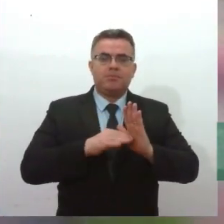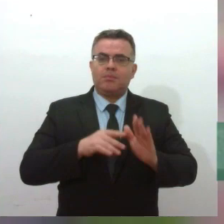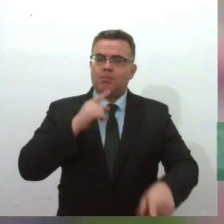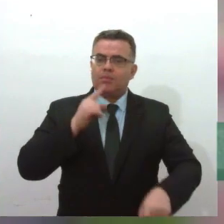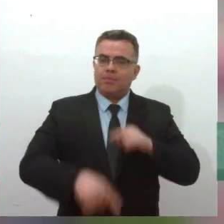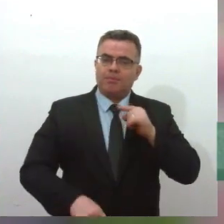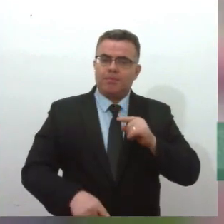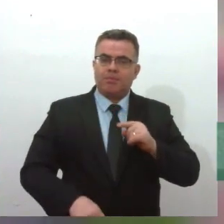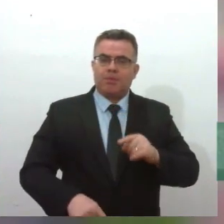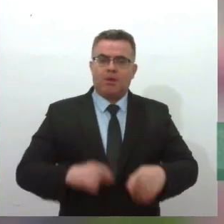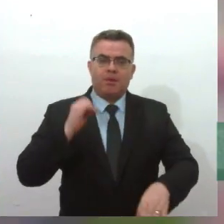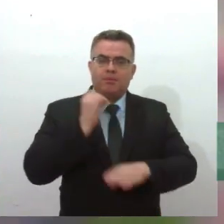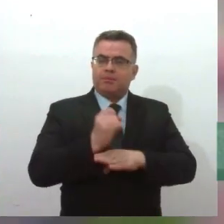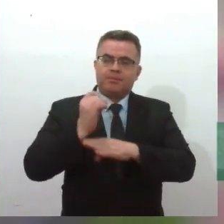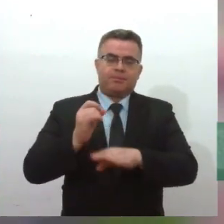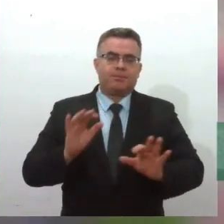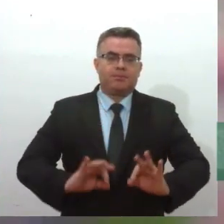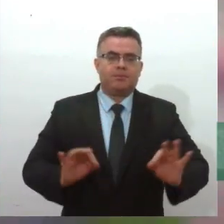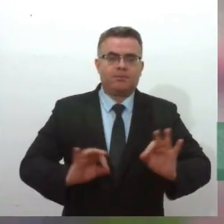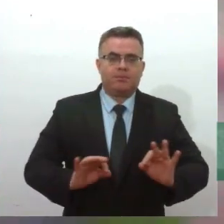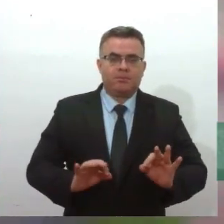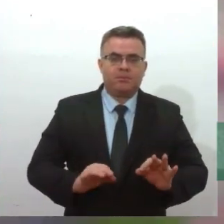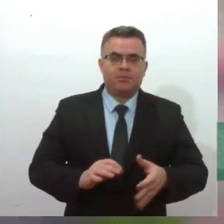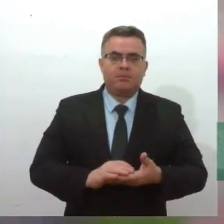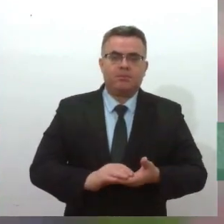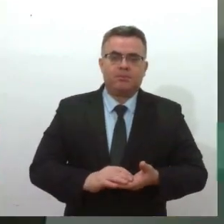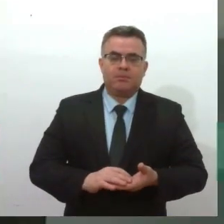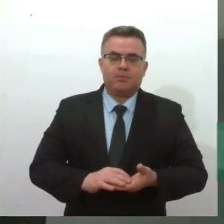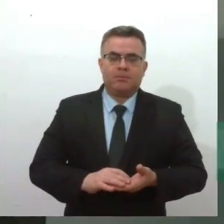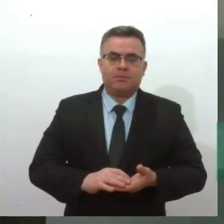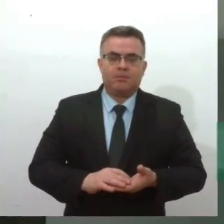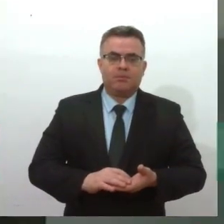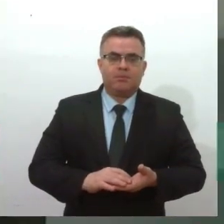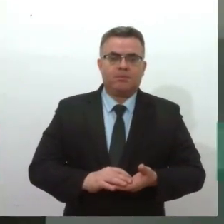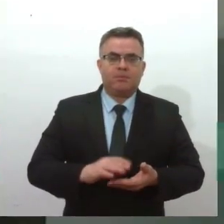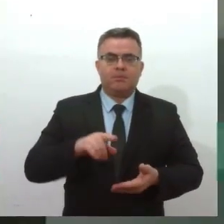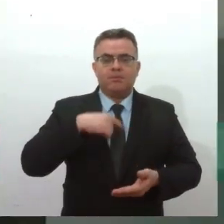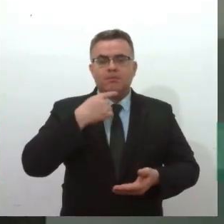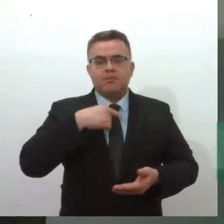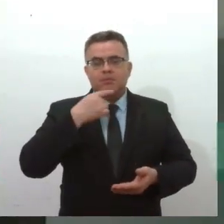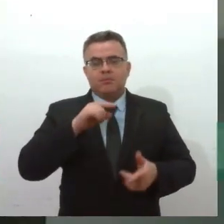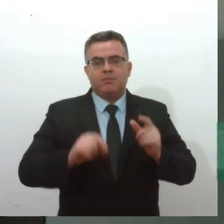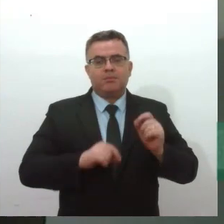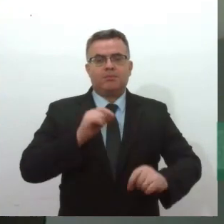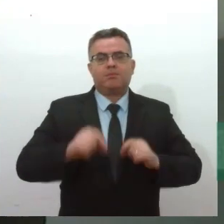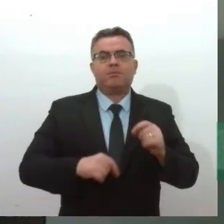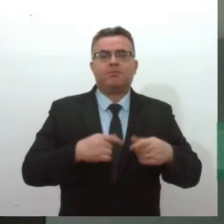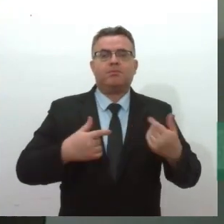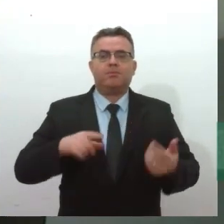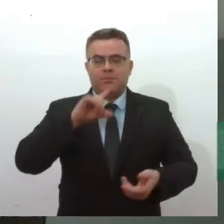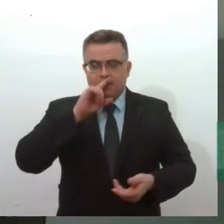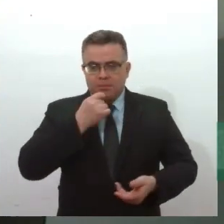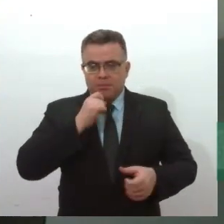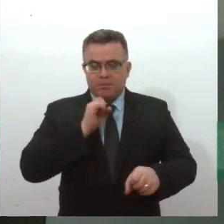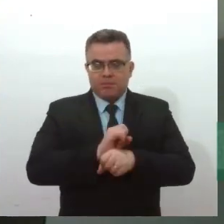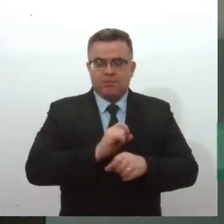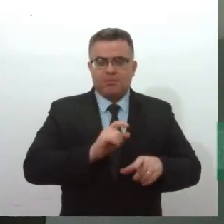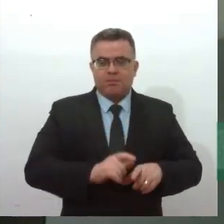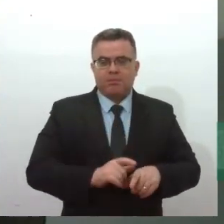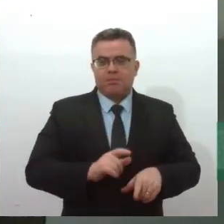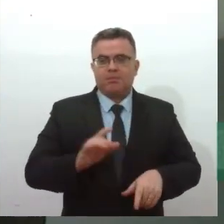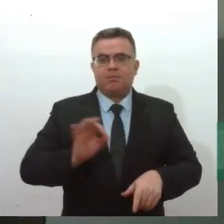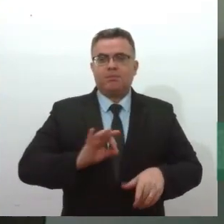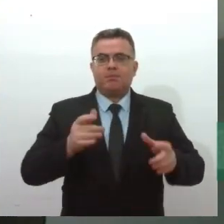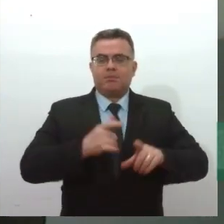autar da forma como eles faziam uma dúvida né a gente sabe que Aracaju não para de crescer a gente tira